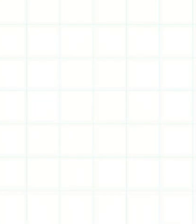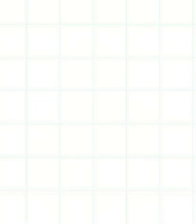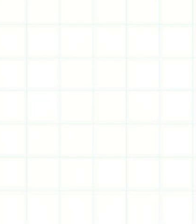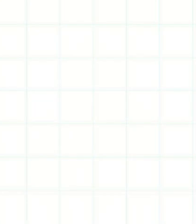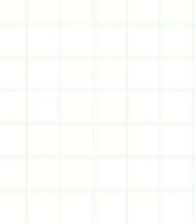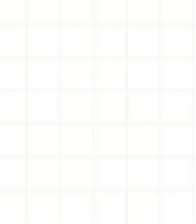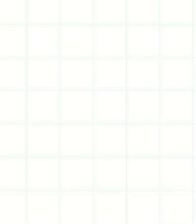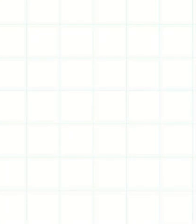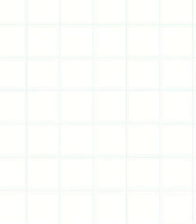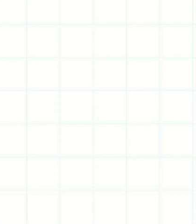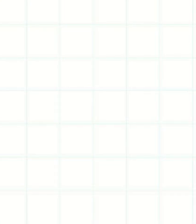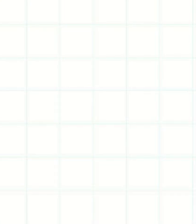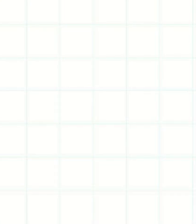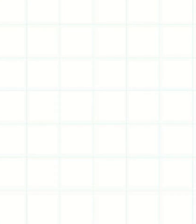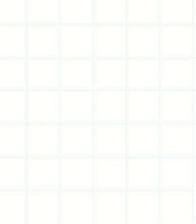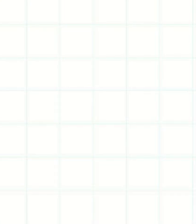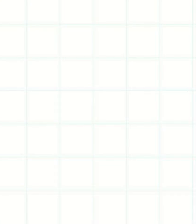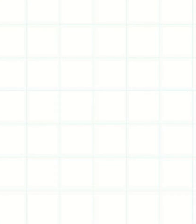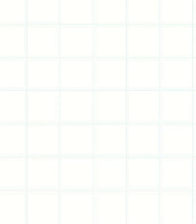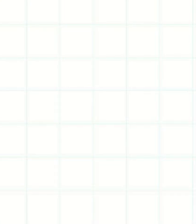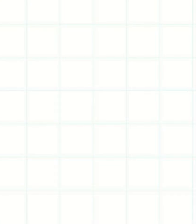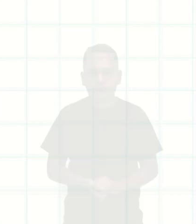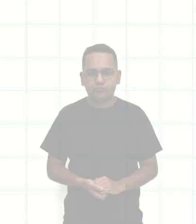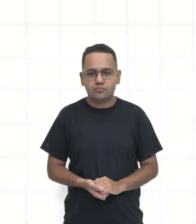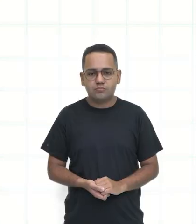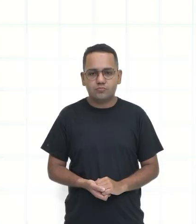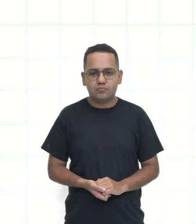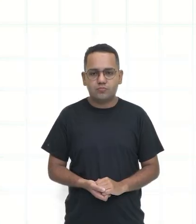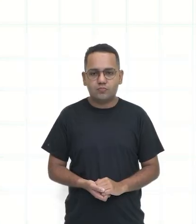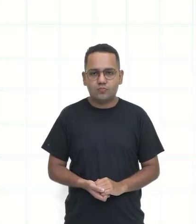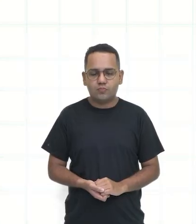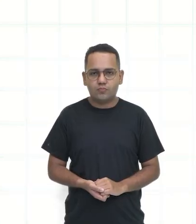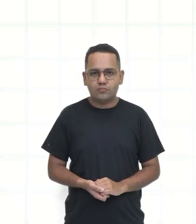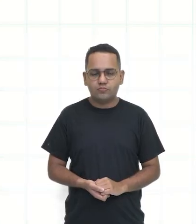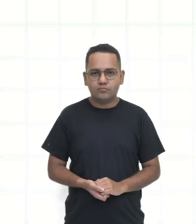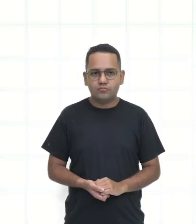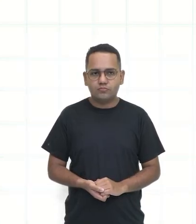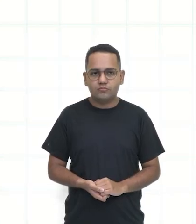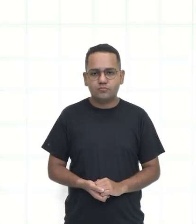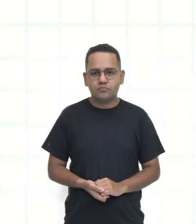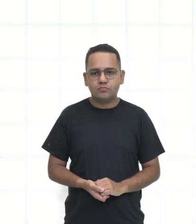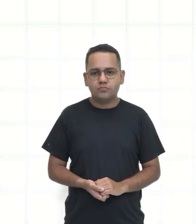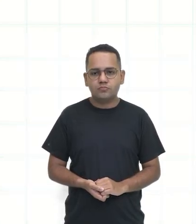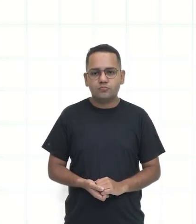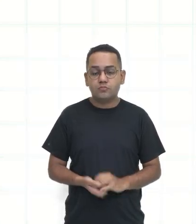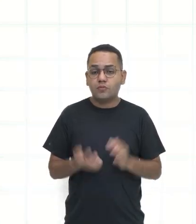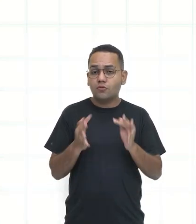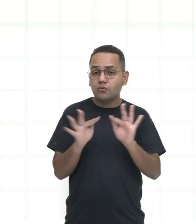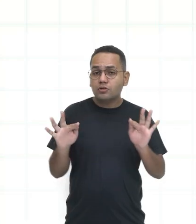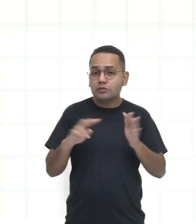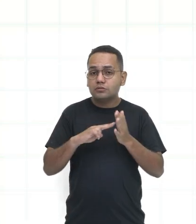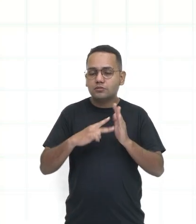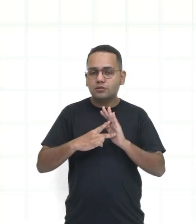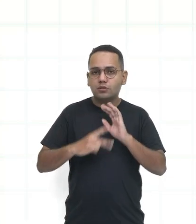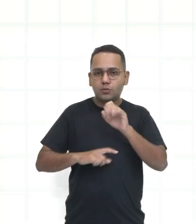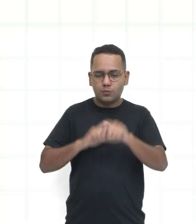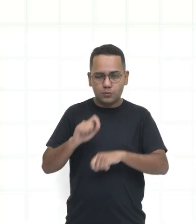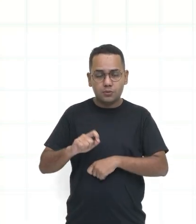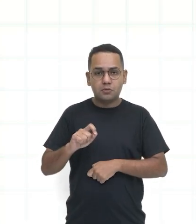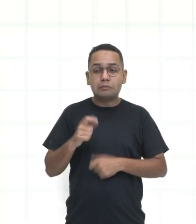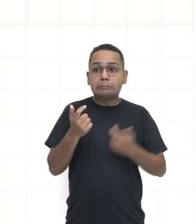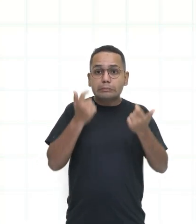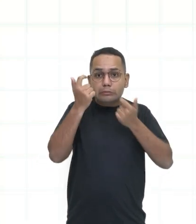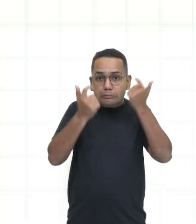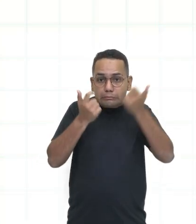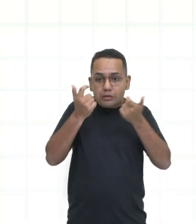e aceitação no mundo, né? Na sociedade globalizada, aliás, não tem a palavra world, que